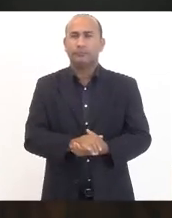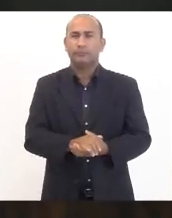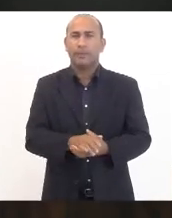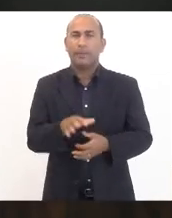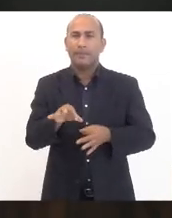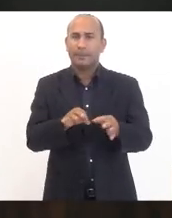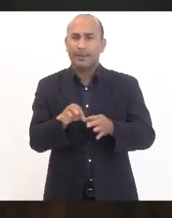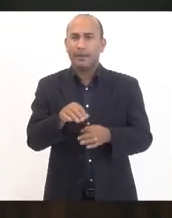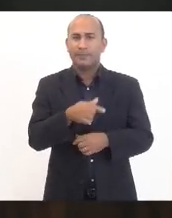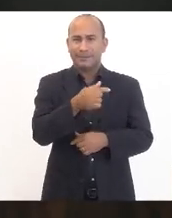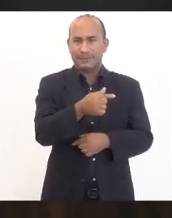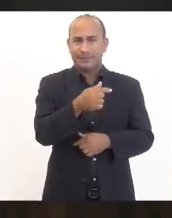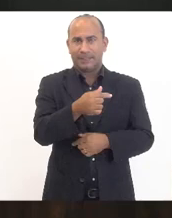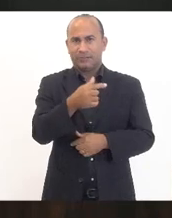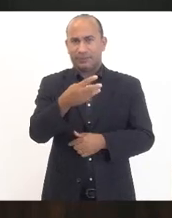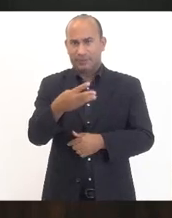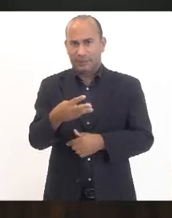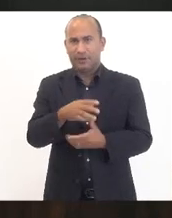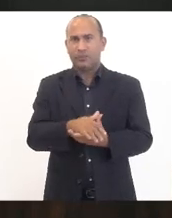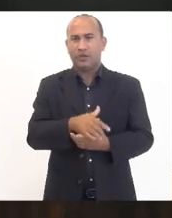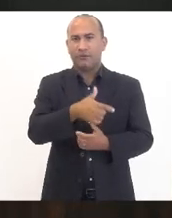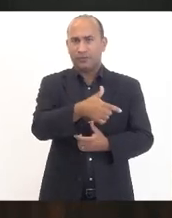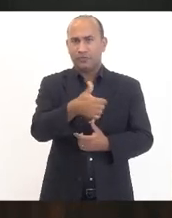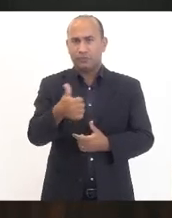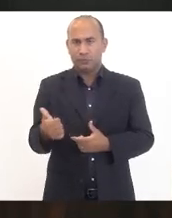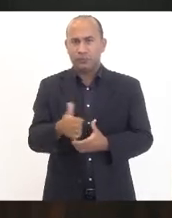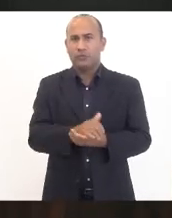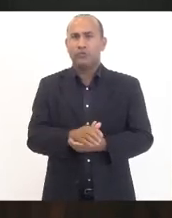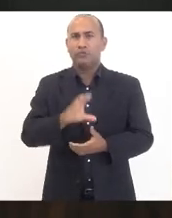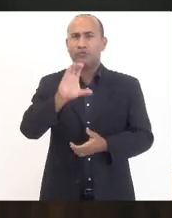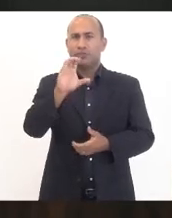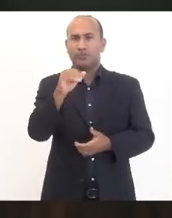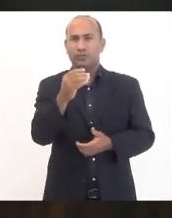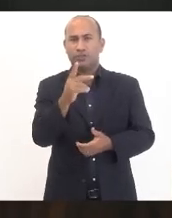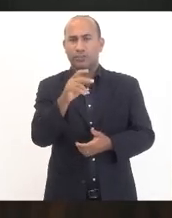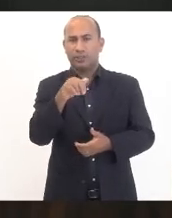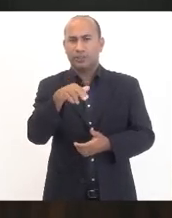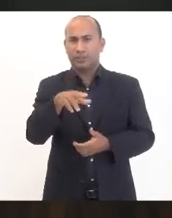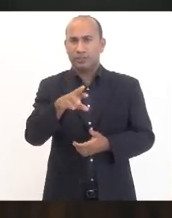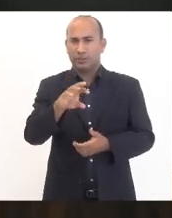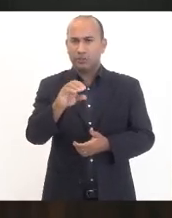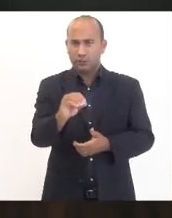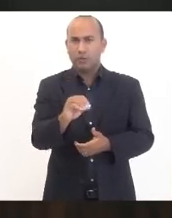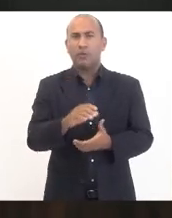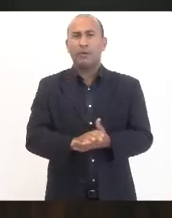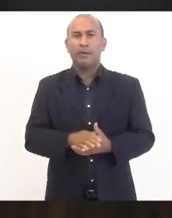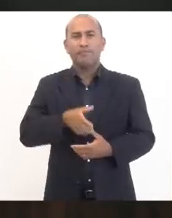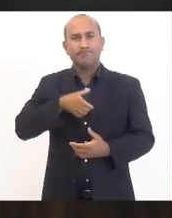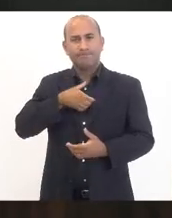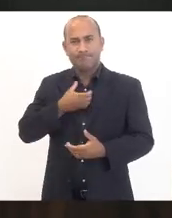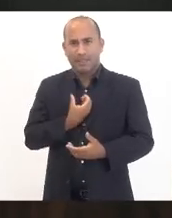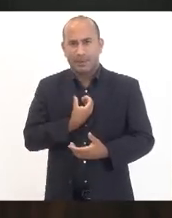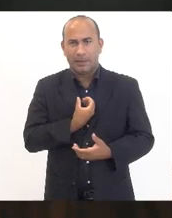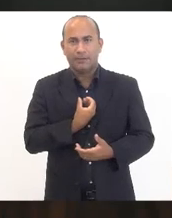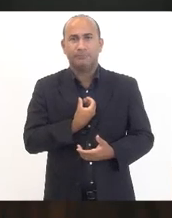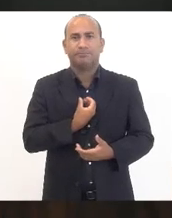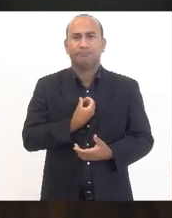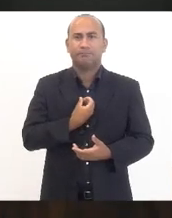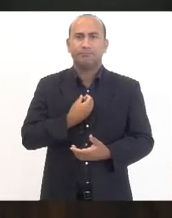resolução 773-21, de autoria do deputado Chiquinho da Mangueira, concede medalha Tiradentes, respectivo diploma, ao